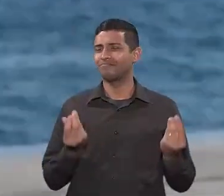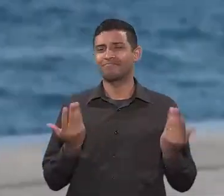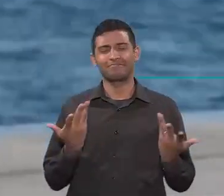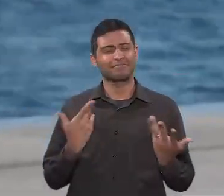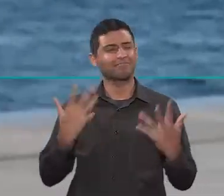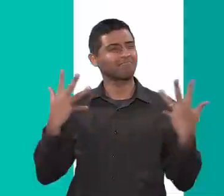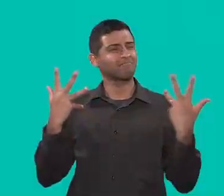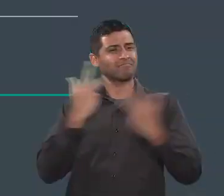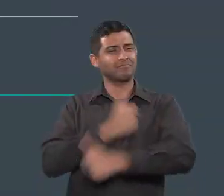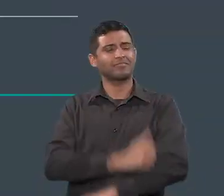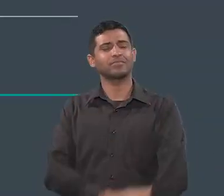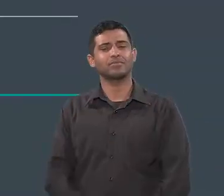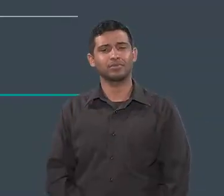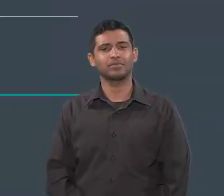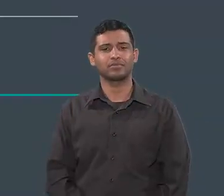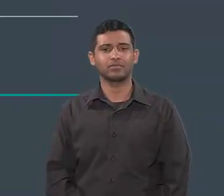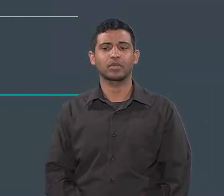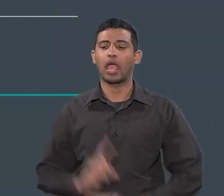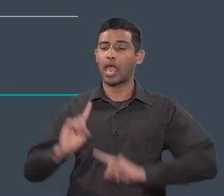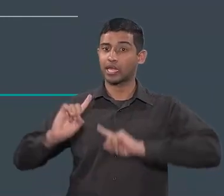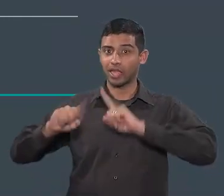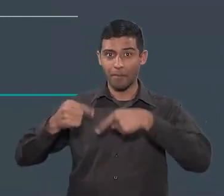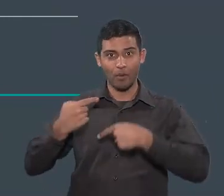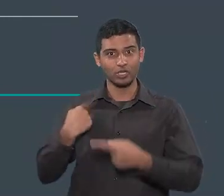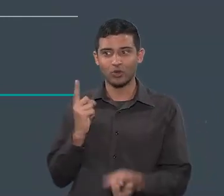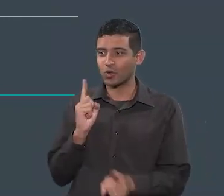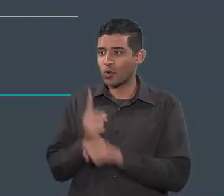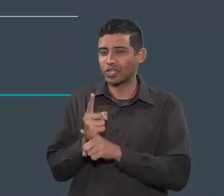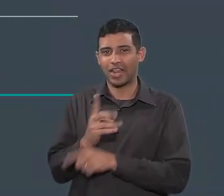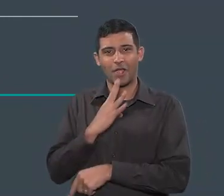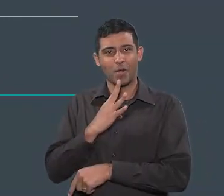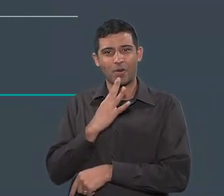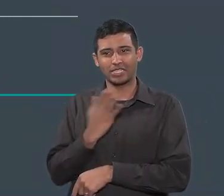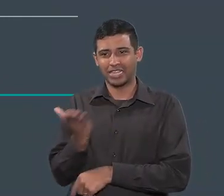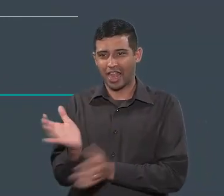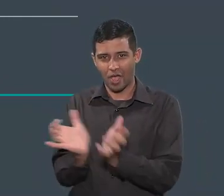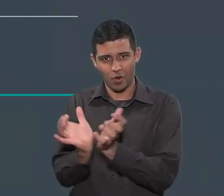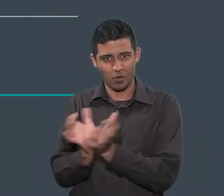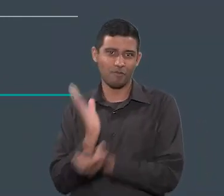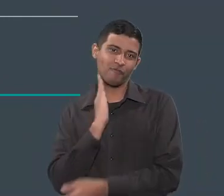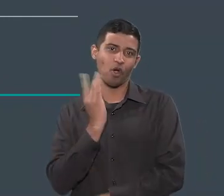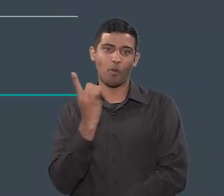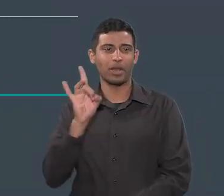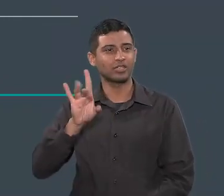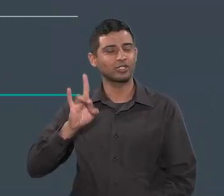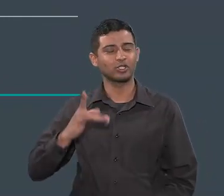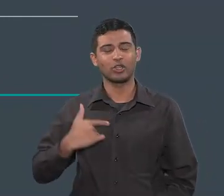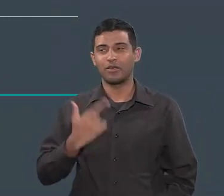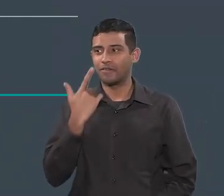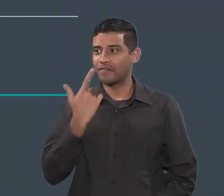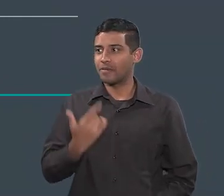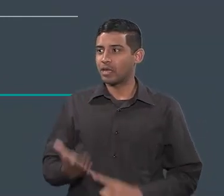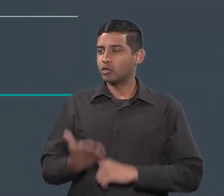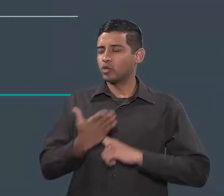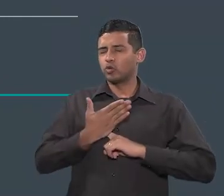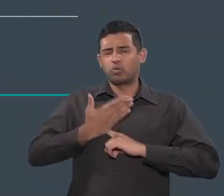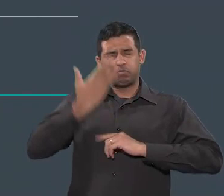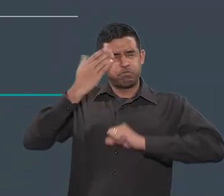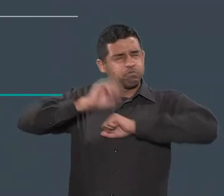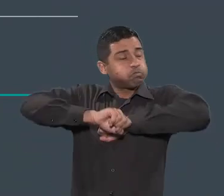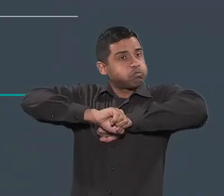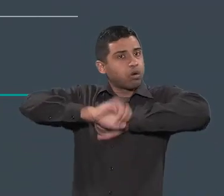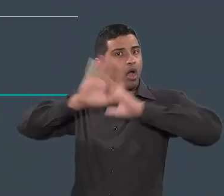é fantástico. Depois que eu conheci, né, o Coral Uma Só Voz, que para mim foi um divisor de águas entre